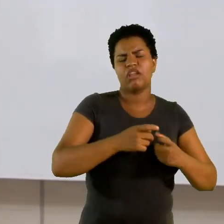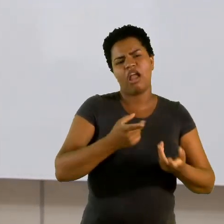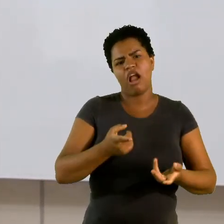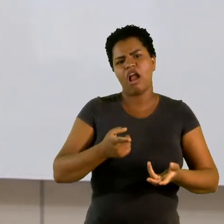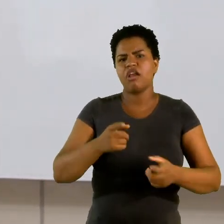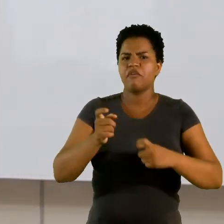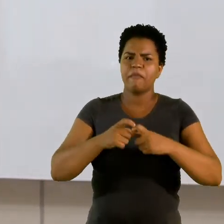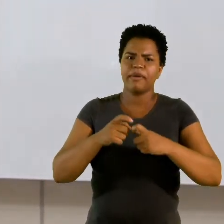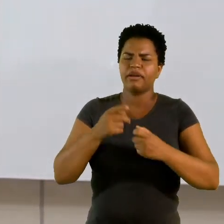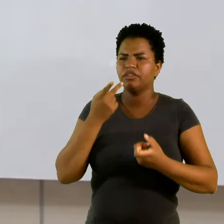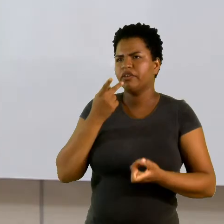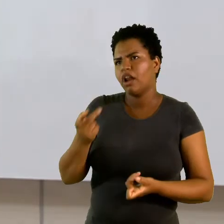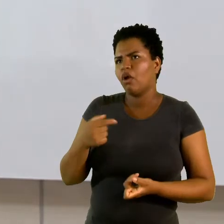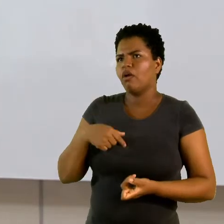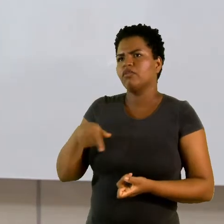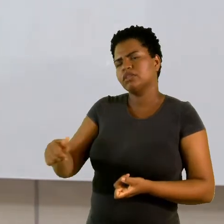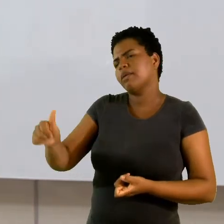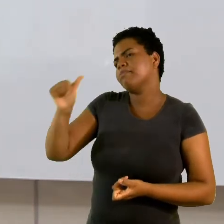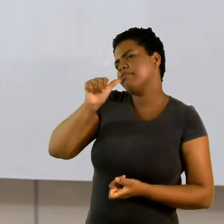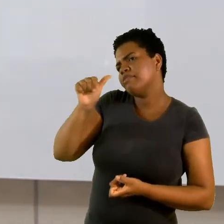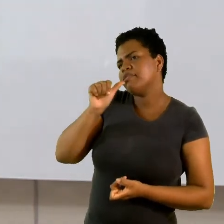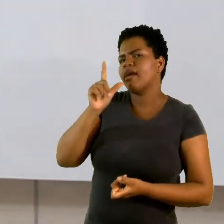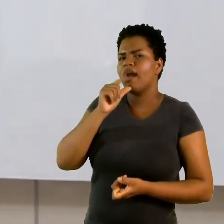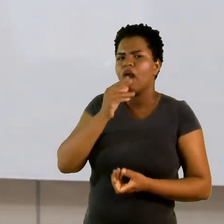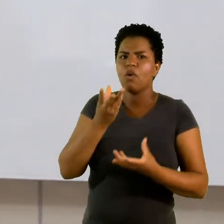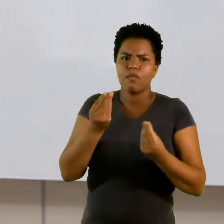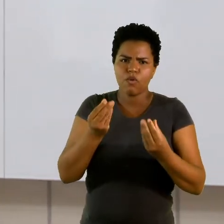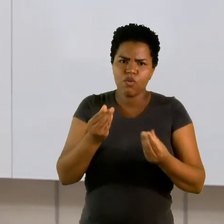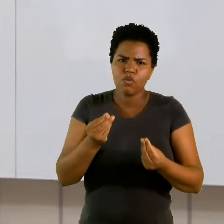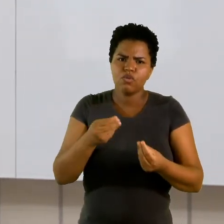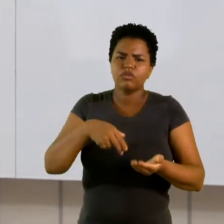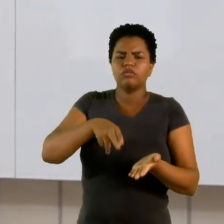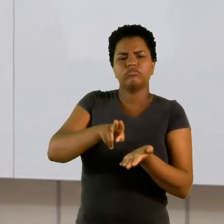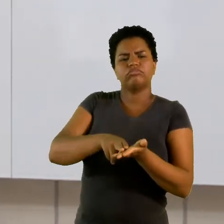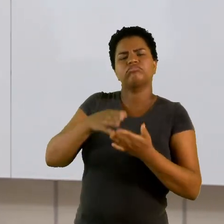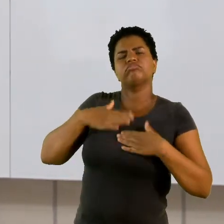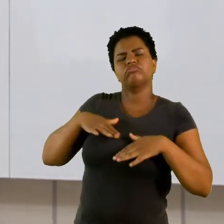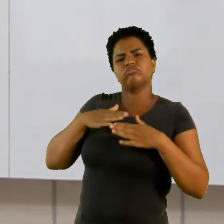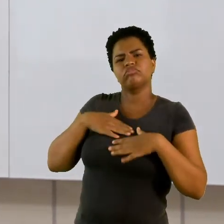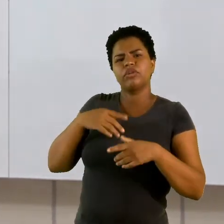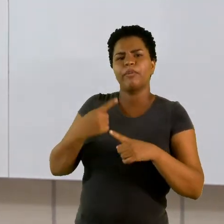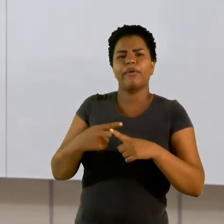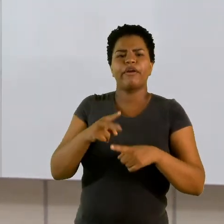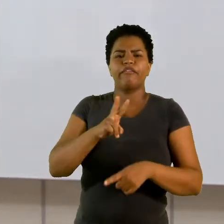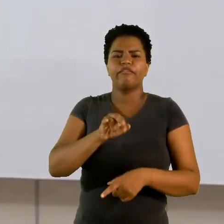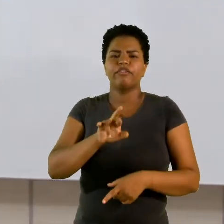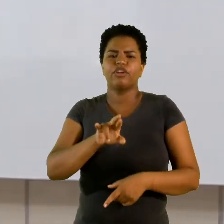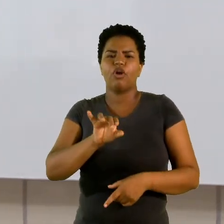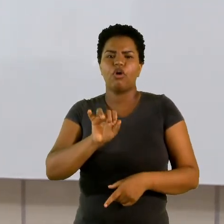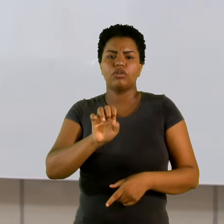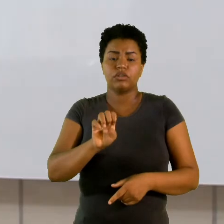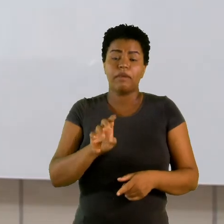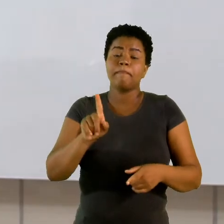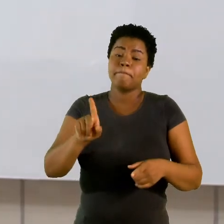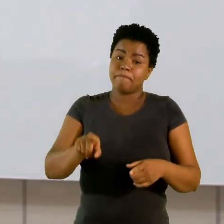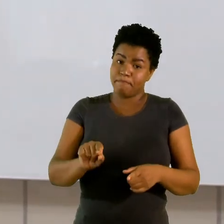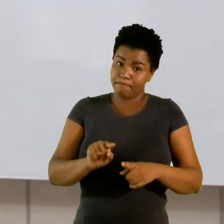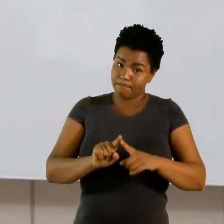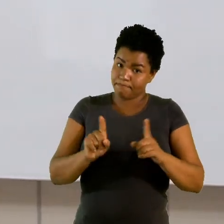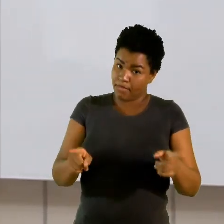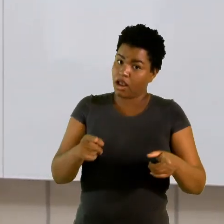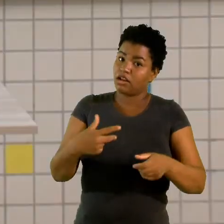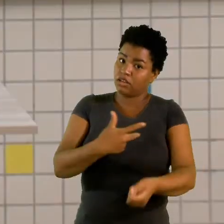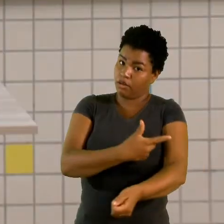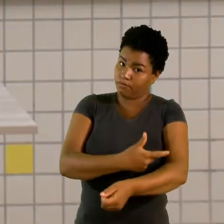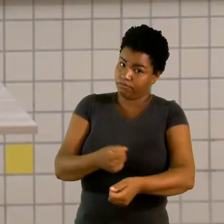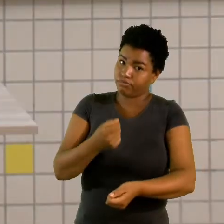muito líquido e tenha um repouso, porque é uma virose. Mas ele vai colher o seu sangue para saber que tipo